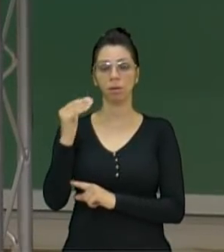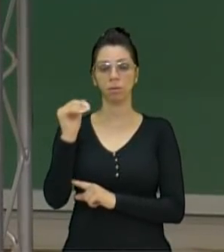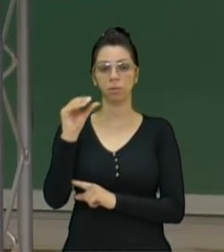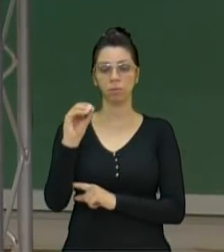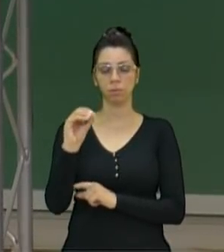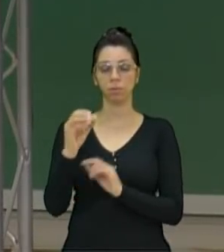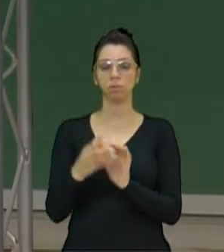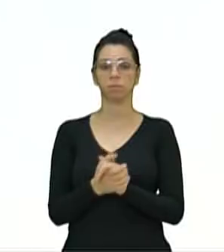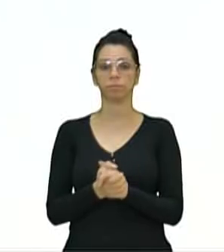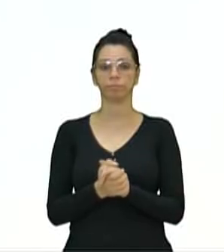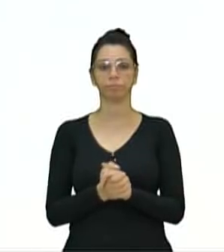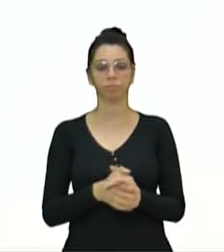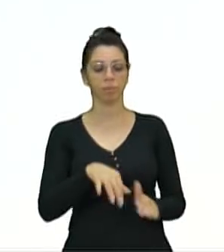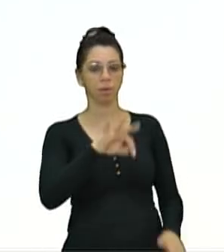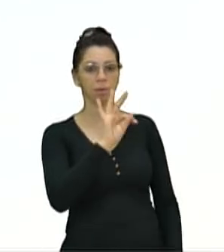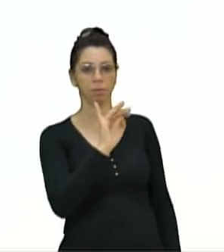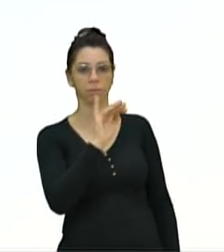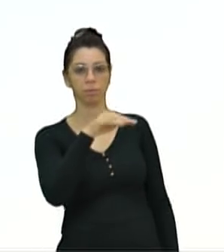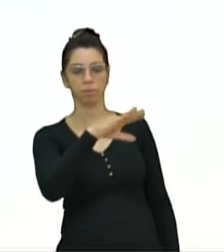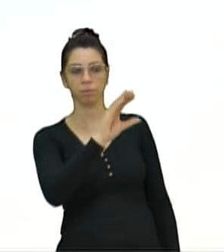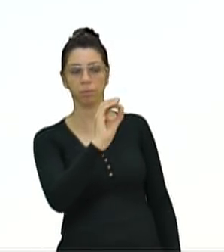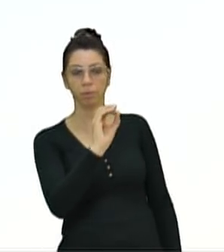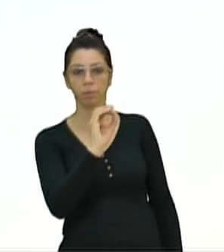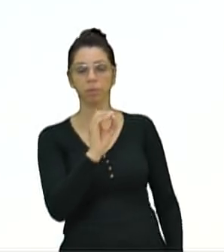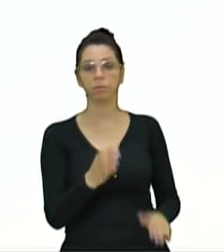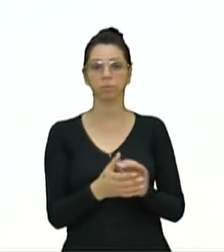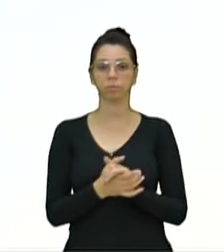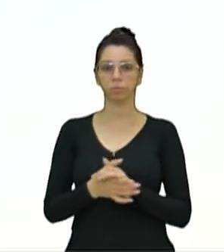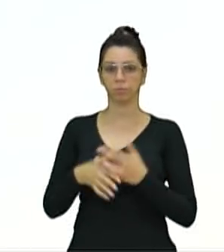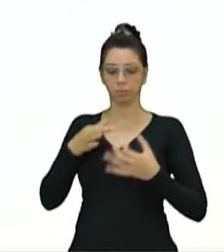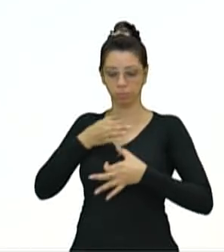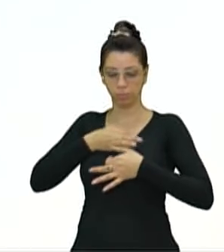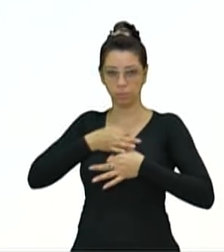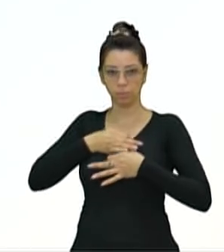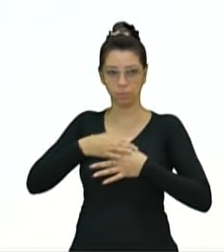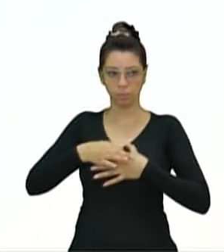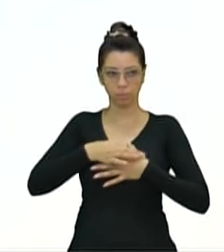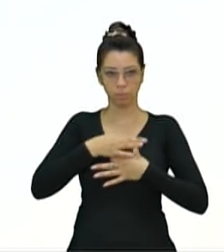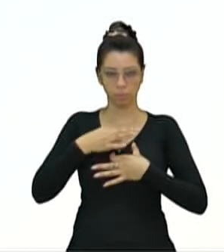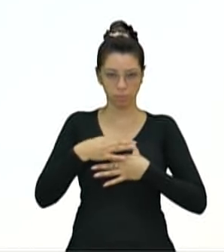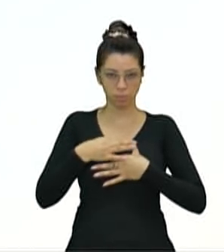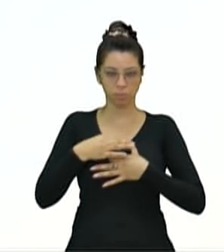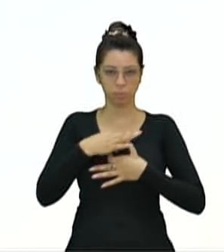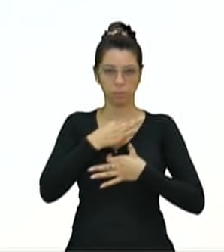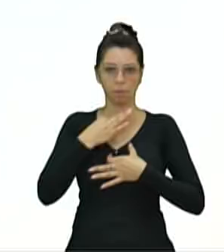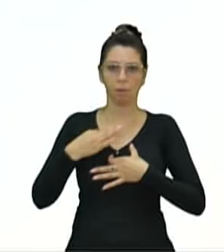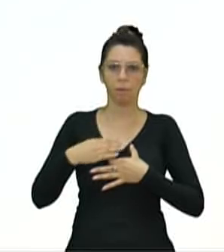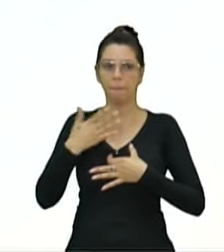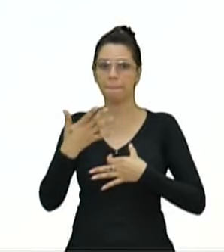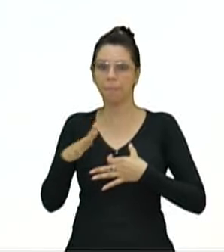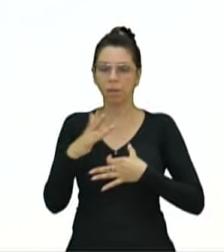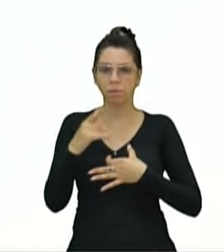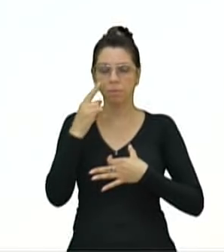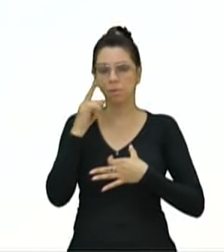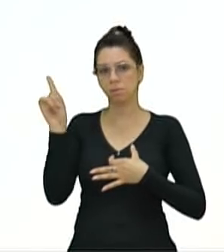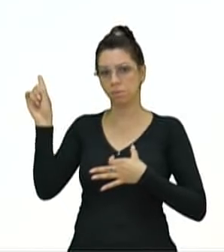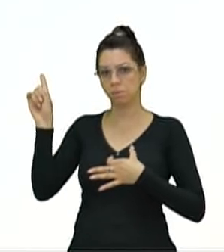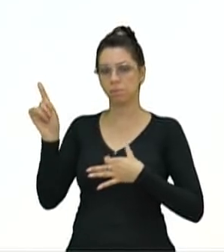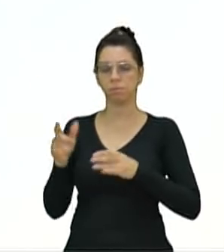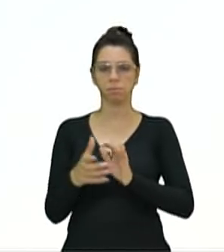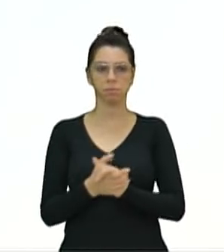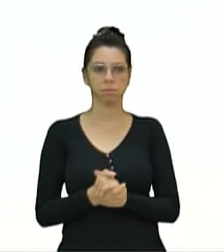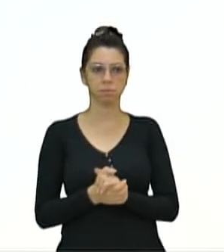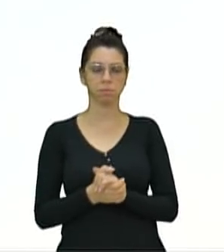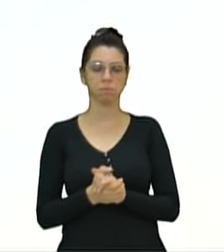tá? O timo é um órgão que fica no nosso tórax, né? Na parte superior aí do tórax. Vocês podem ver a localização,